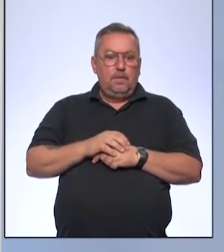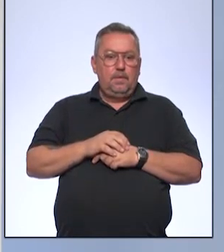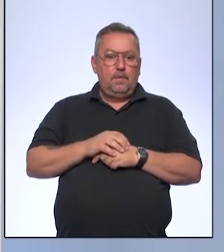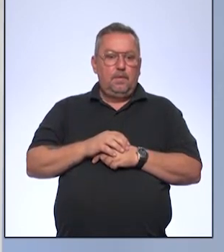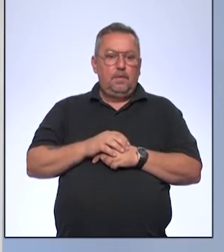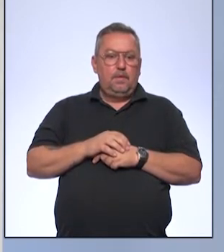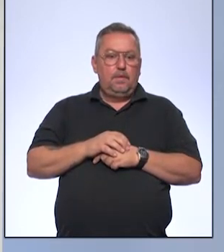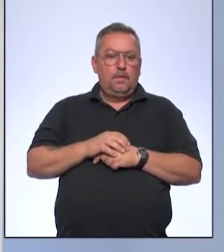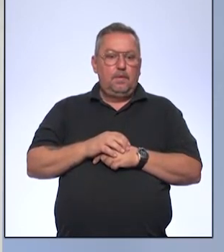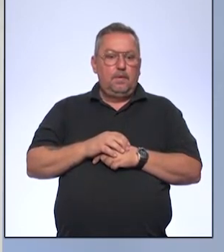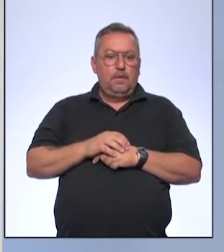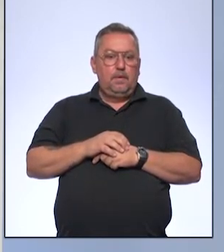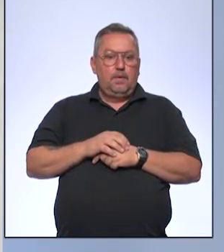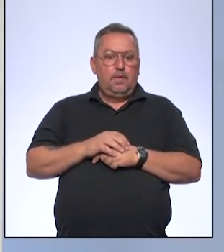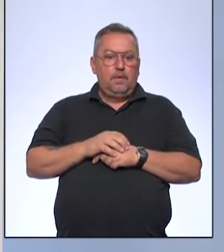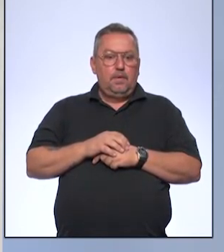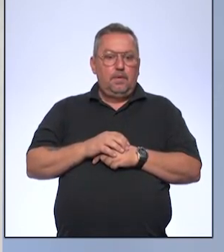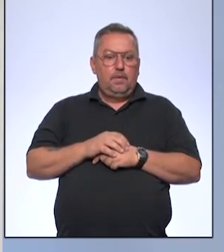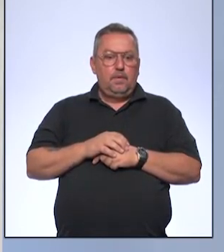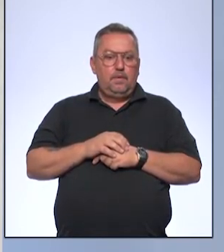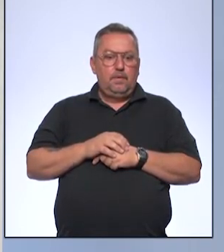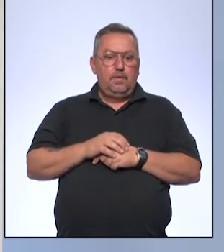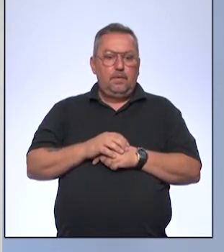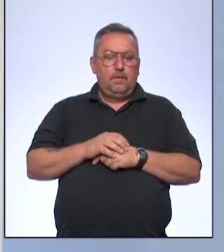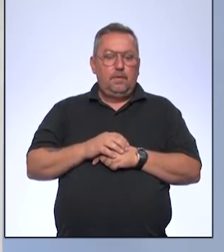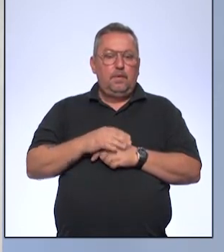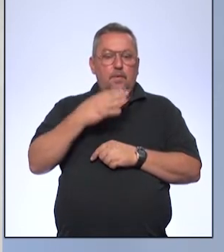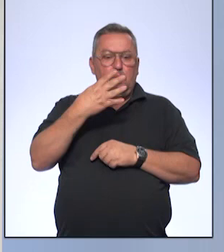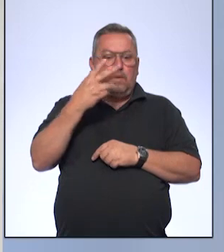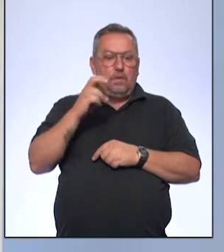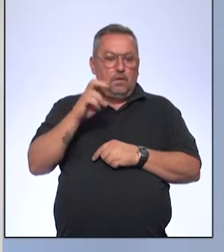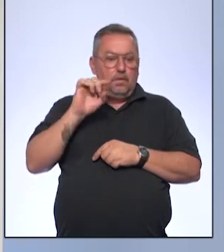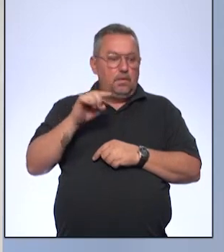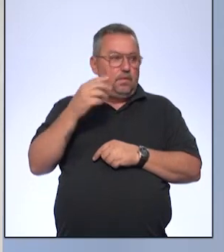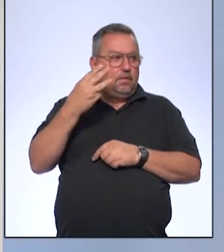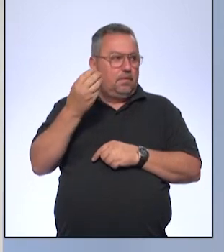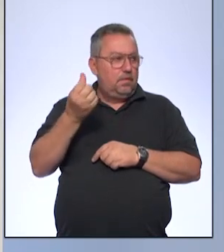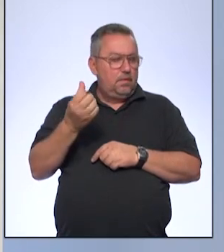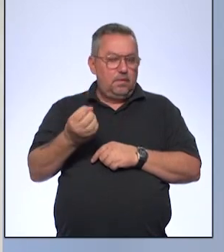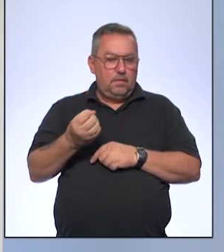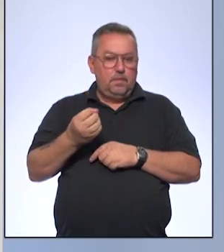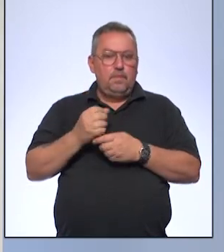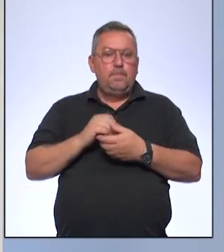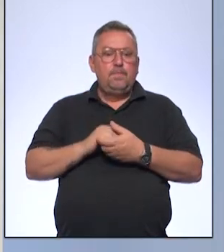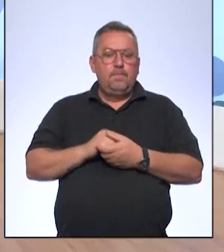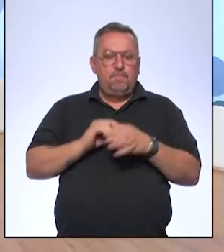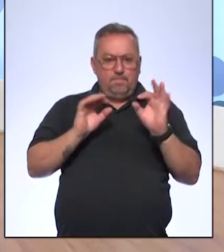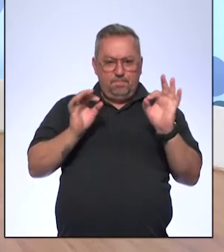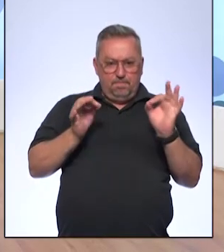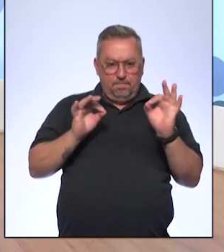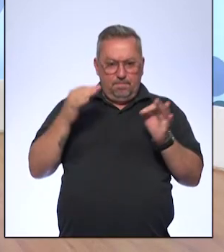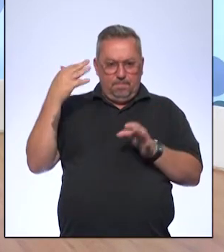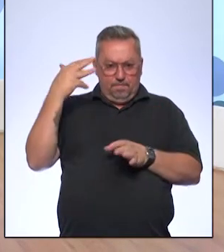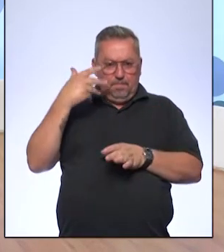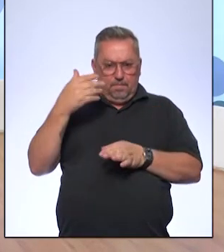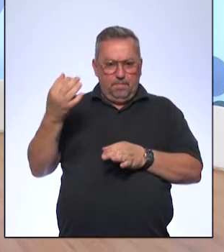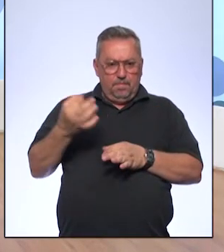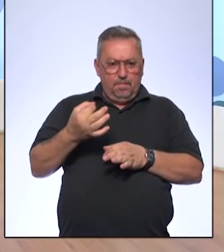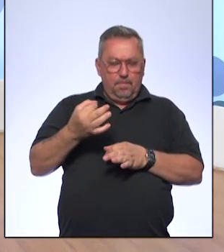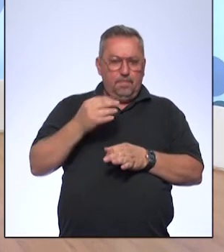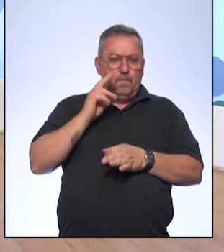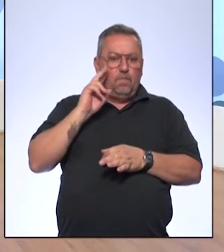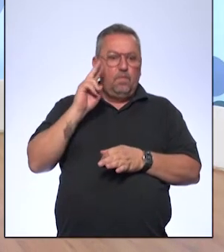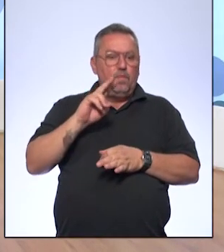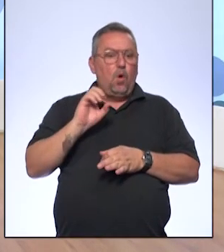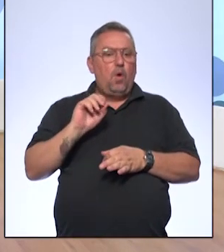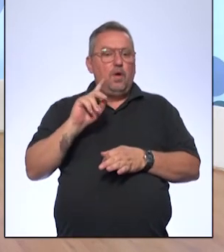outra multiplicação, 45 vezes 360, ali, beleza? Tranquilo até aqui. Ok,